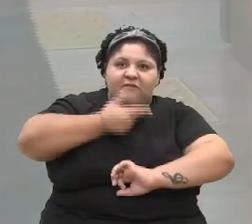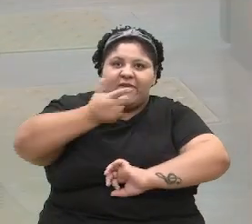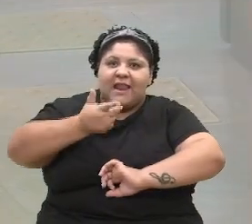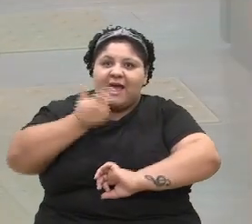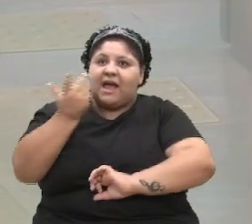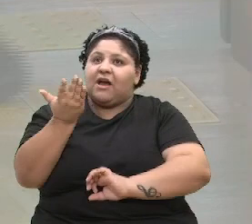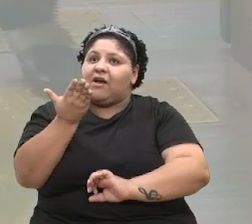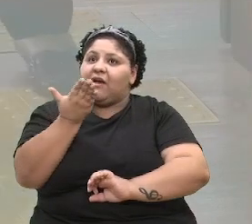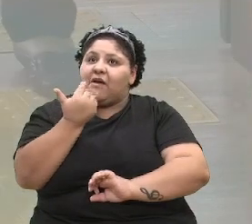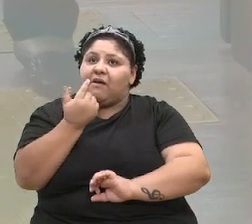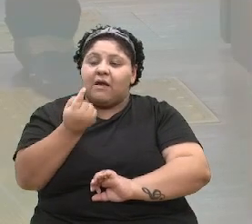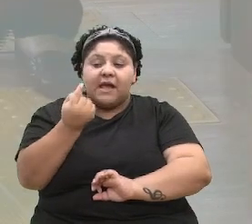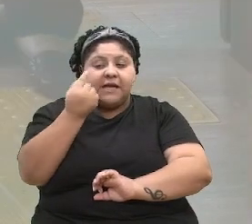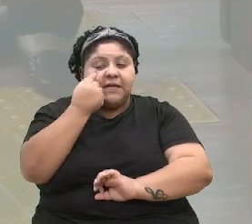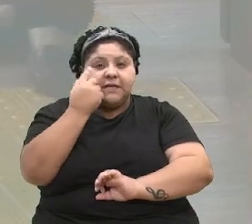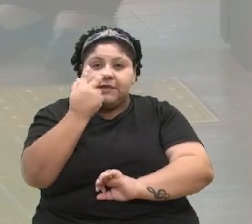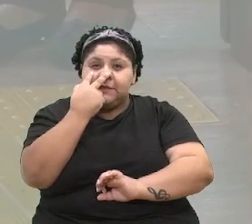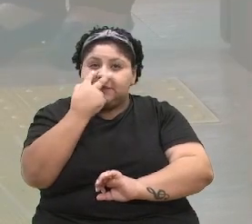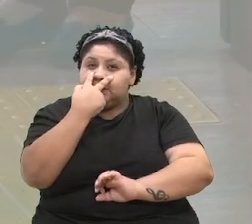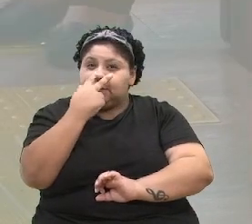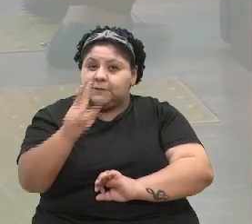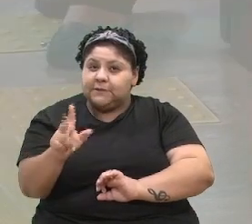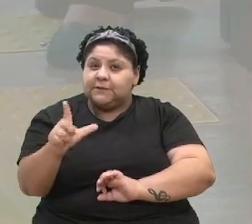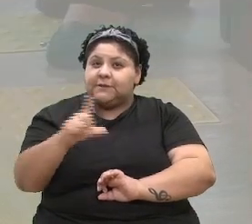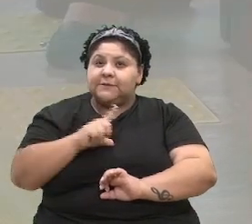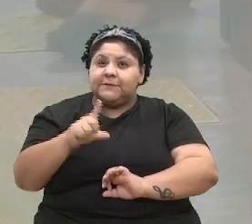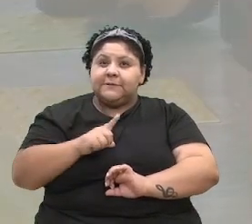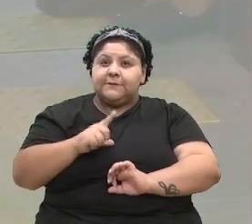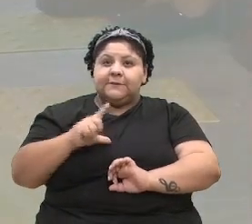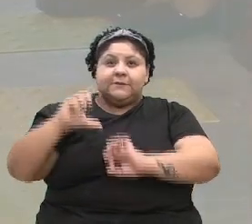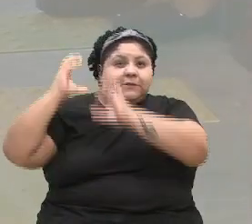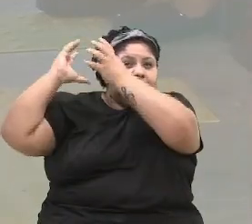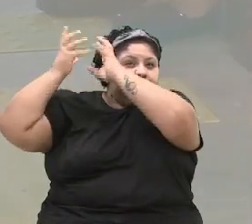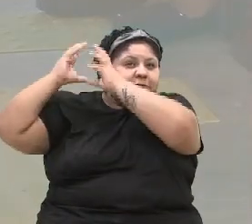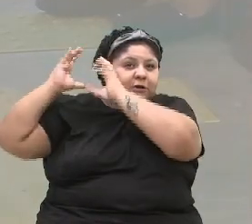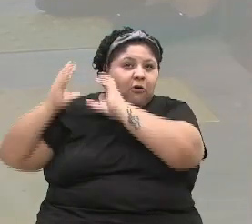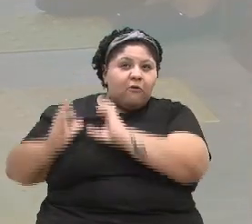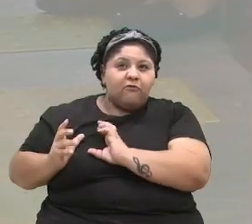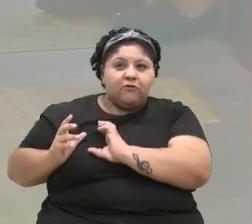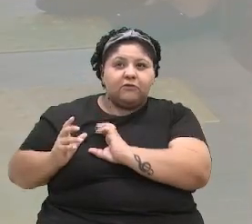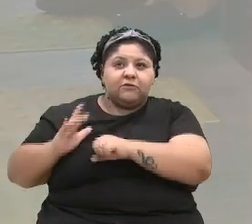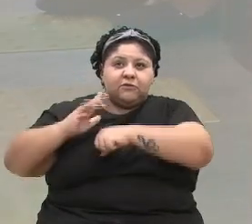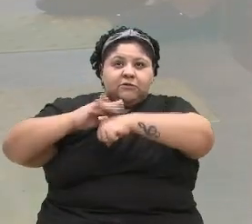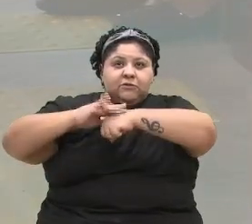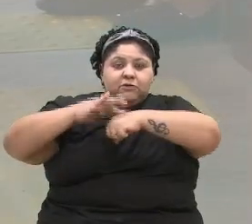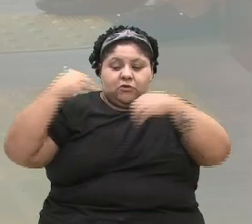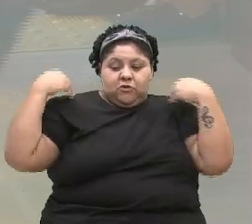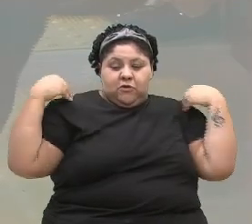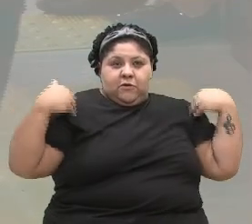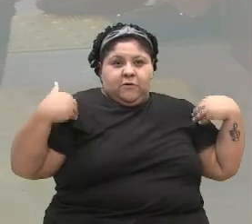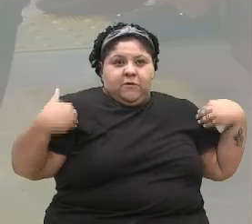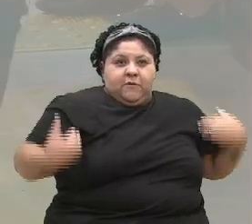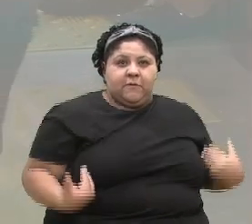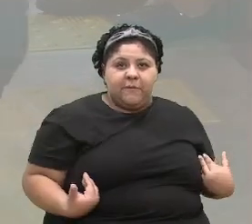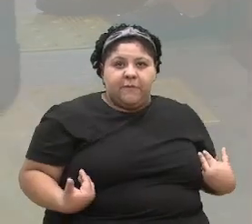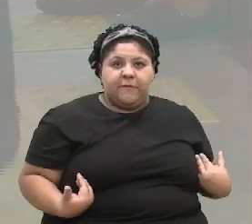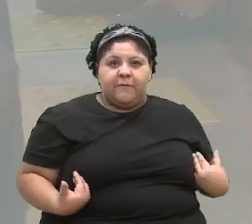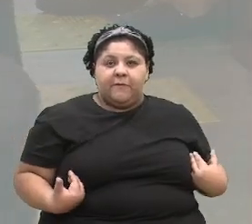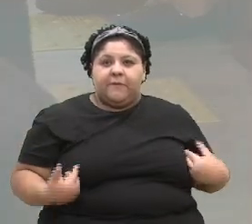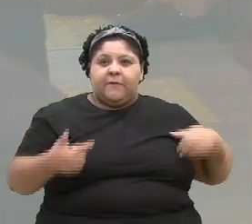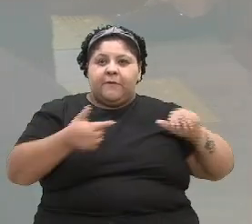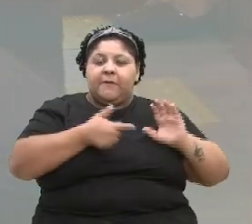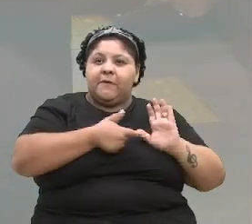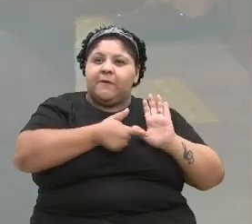comer, enxergar, têm convulsões, dores musculares e neuropáticas, apresentam